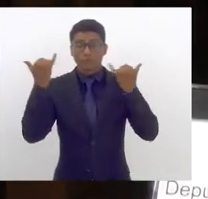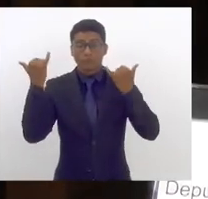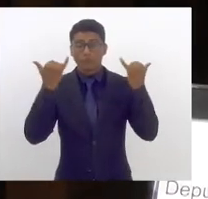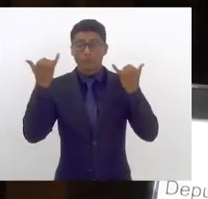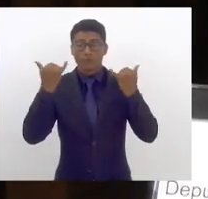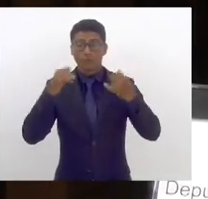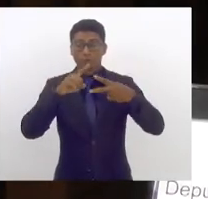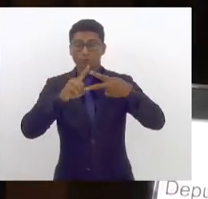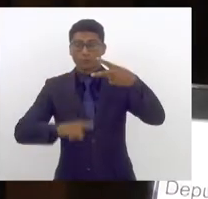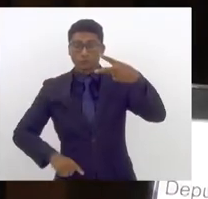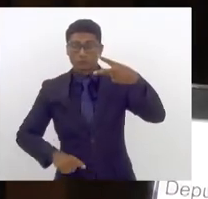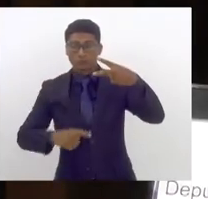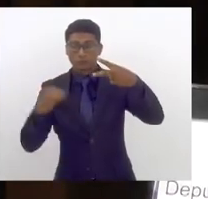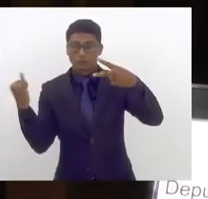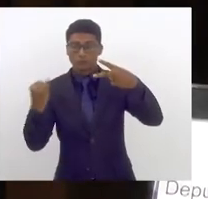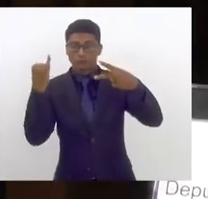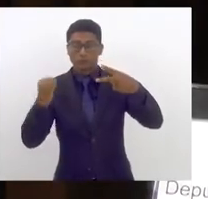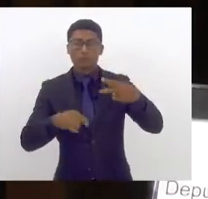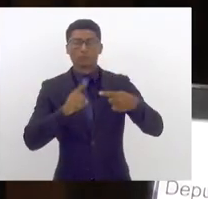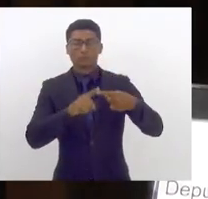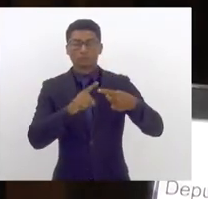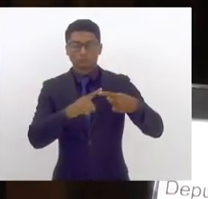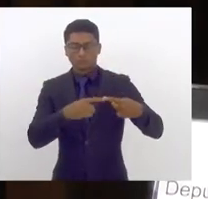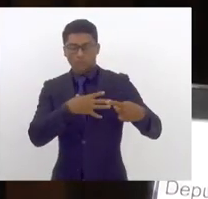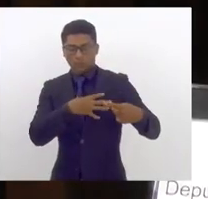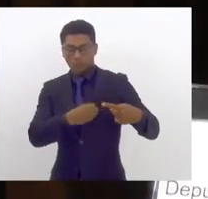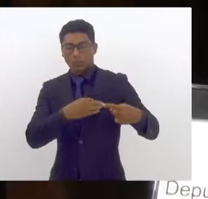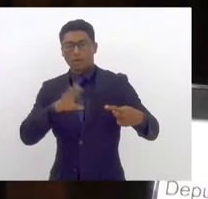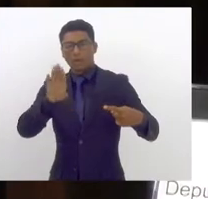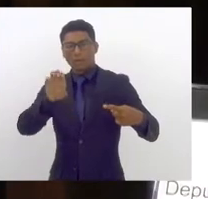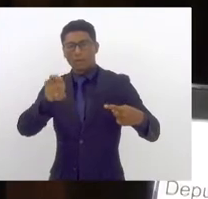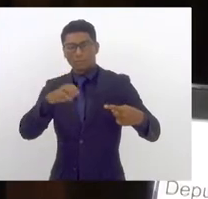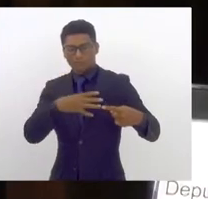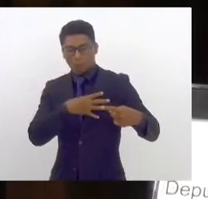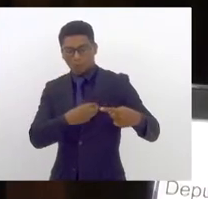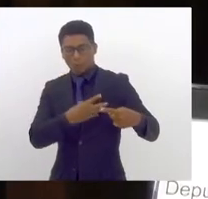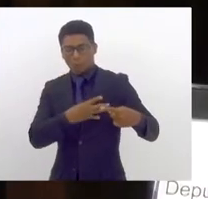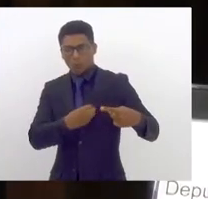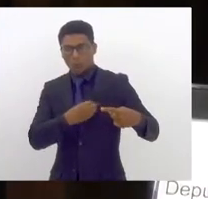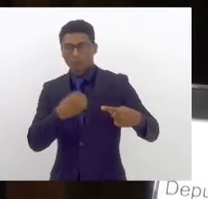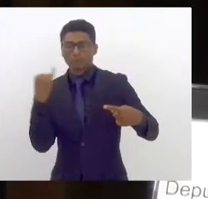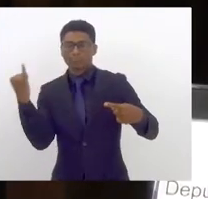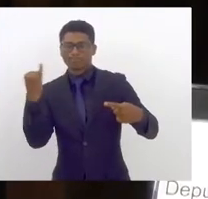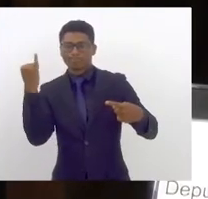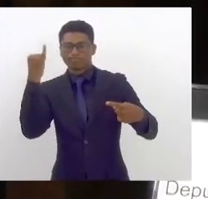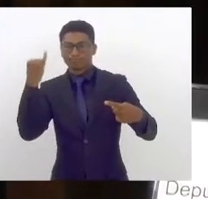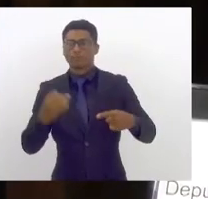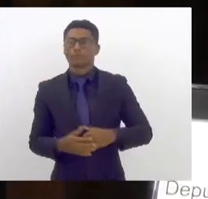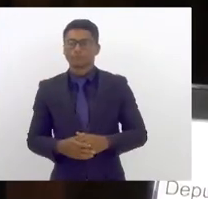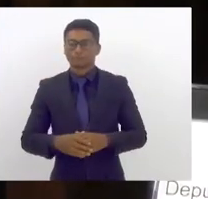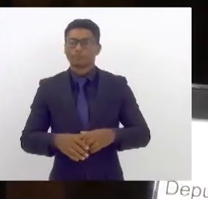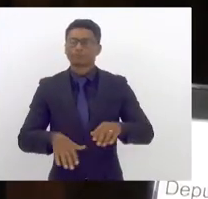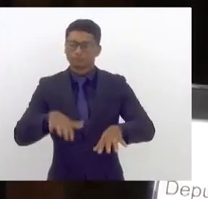ressaltando a importância da amamentação que às vezes isso fica um pouquinho